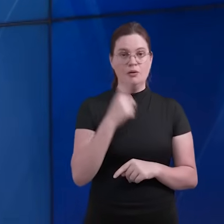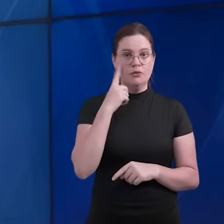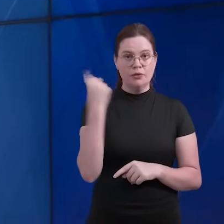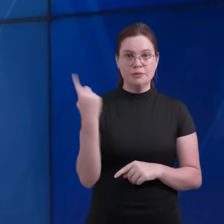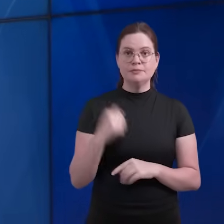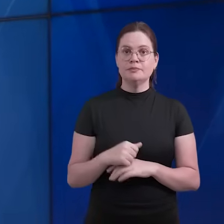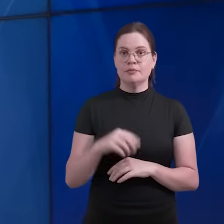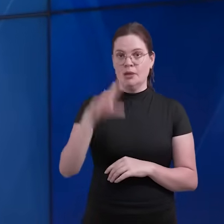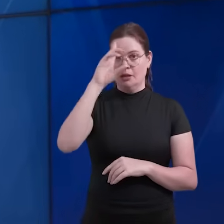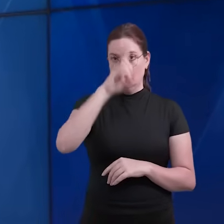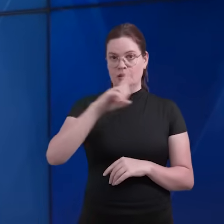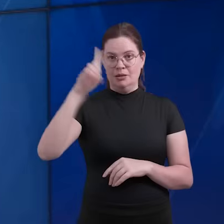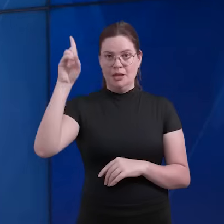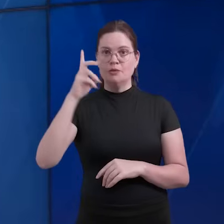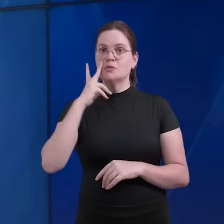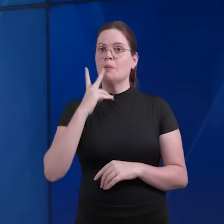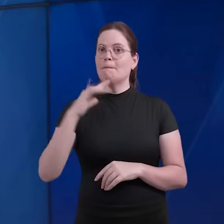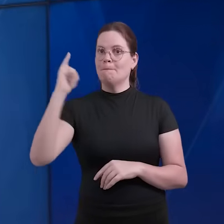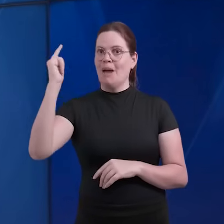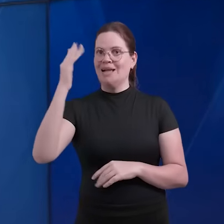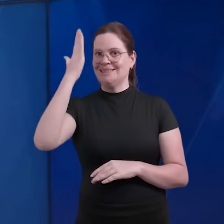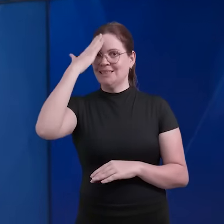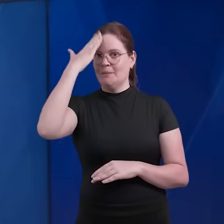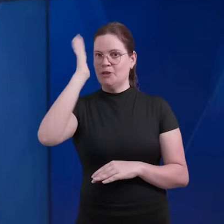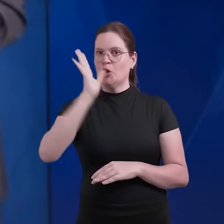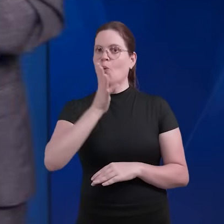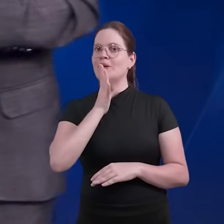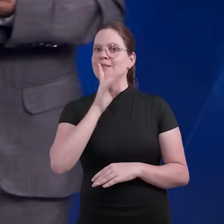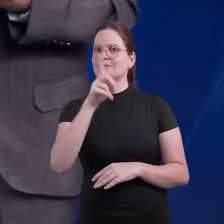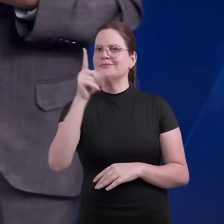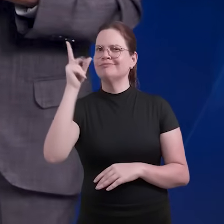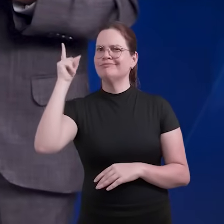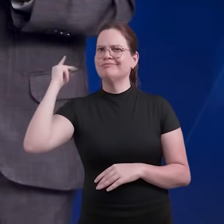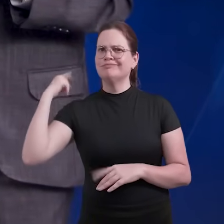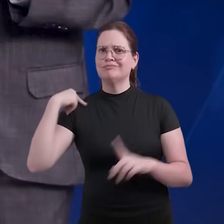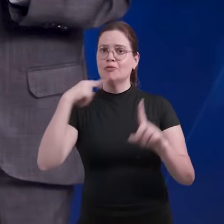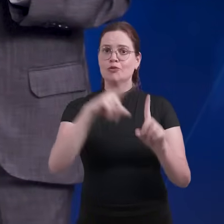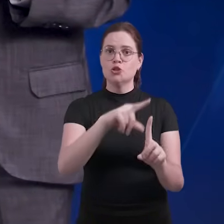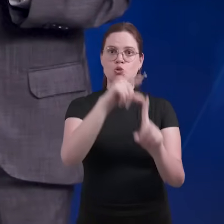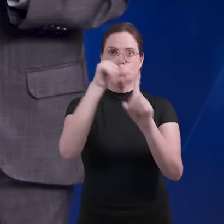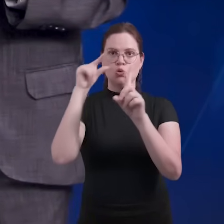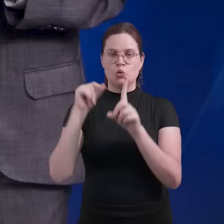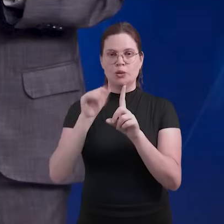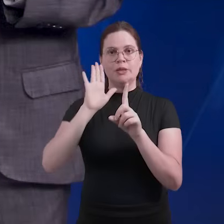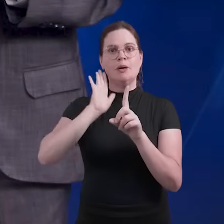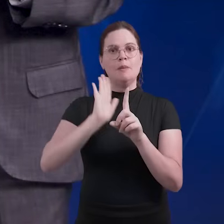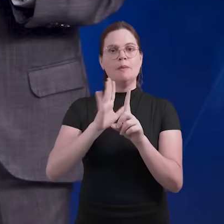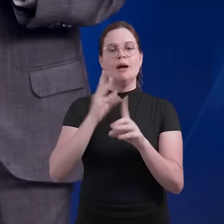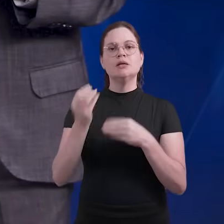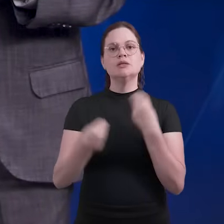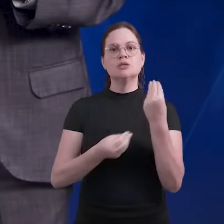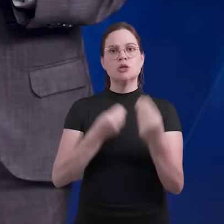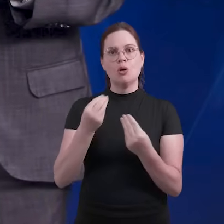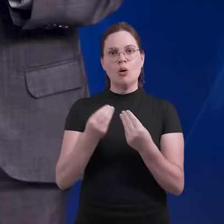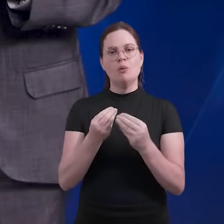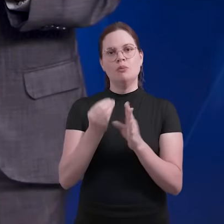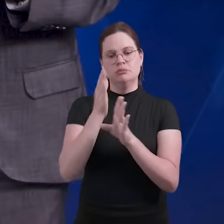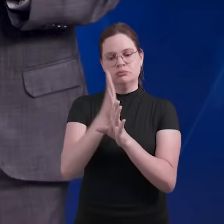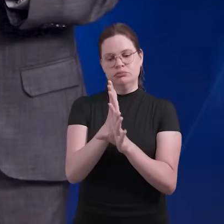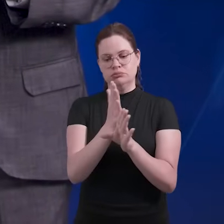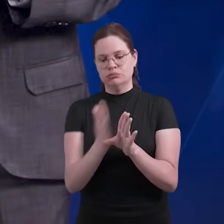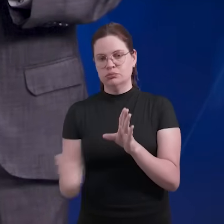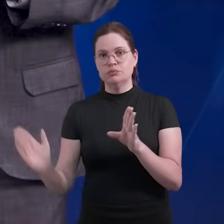diz assim: eleito segundo a presciência de Deus Pai, agora em santificação do Espírito